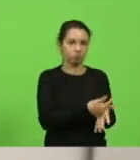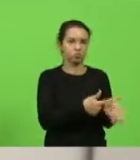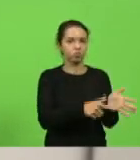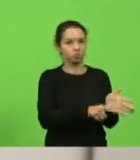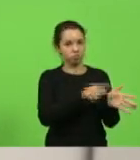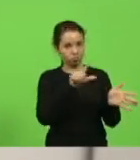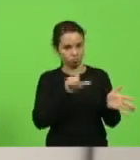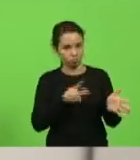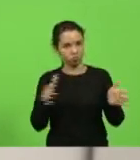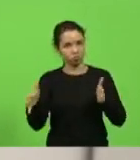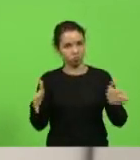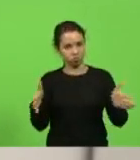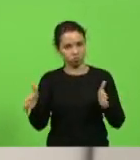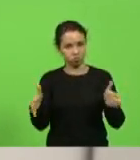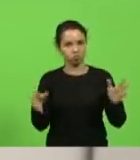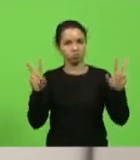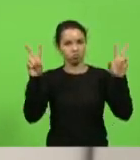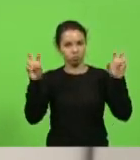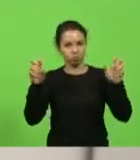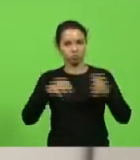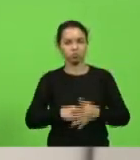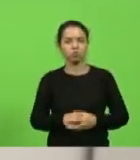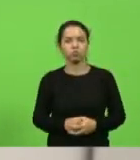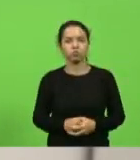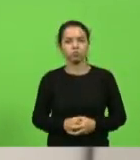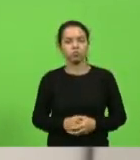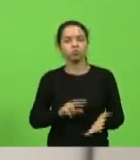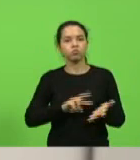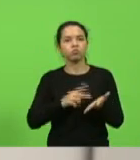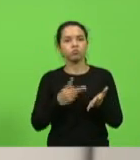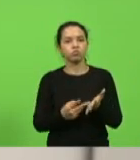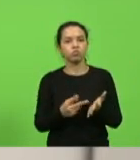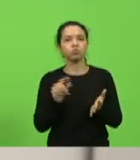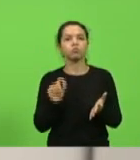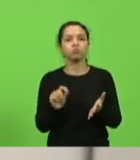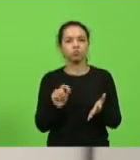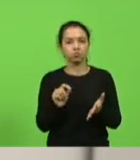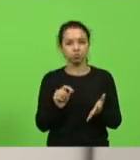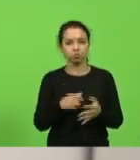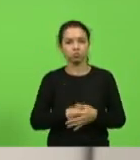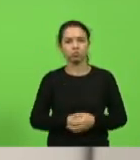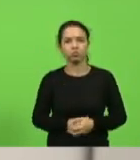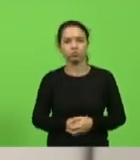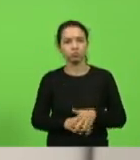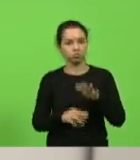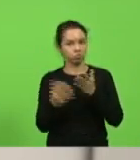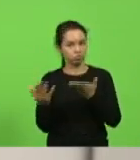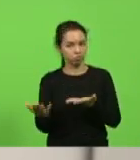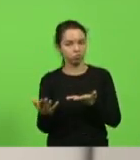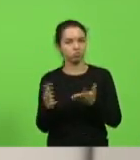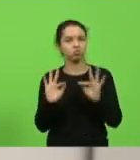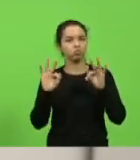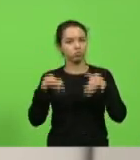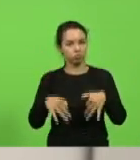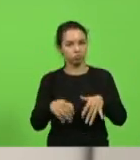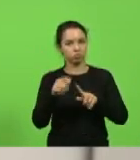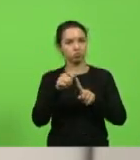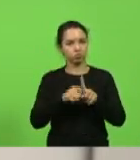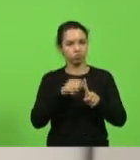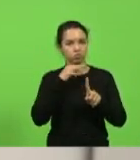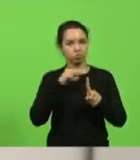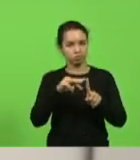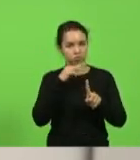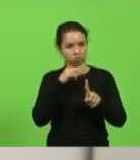naquelas circunstâncias. Fecha aspas. Ou seja, o representado, no final de março, manteve contato informal